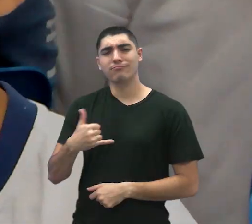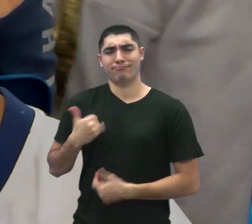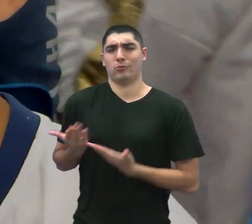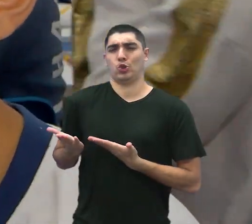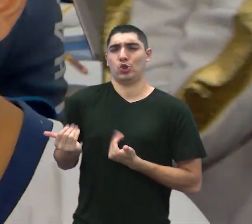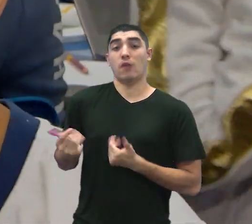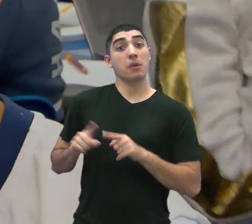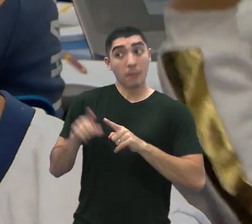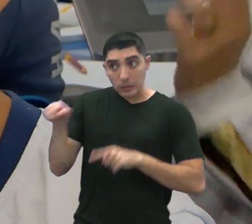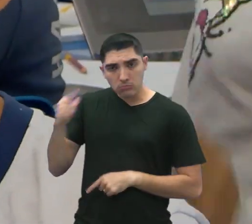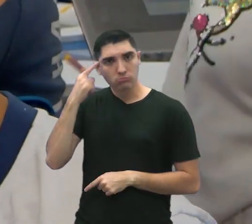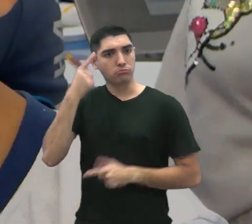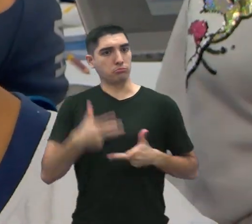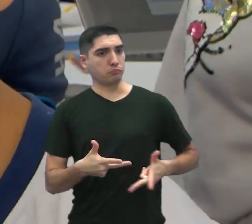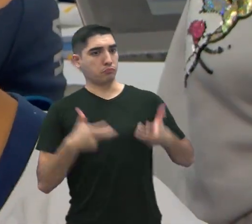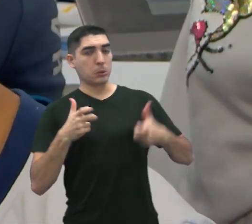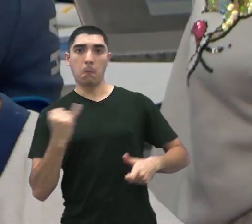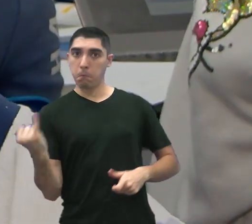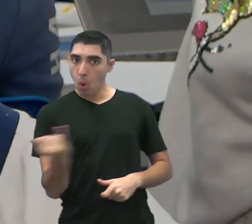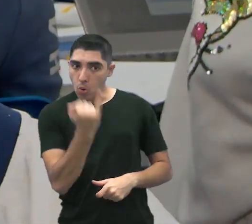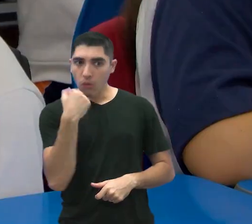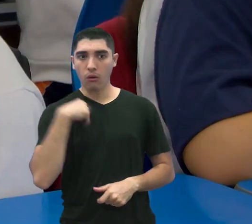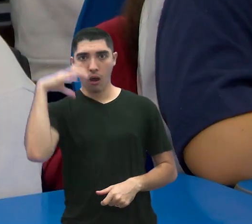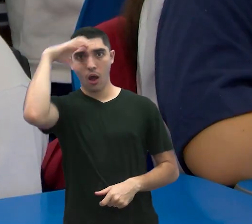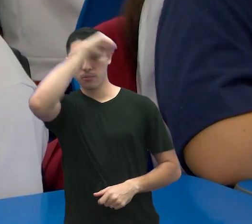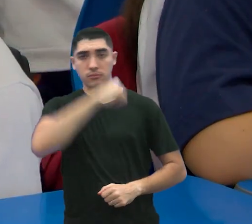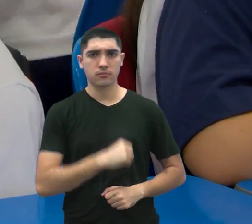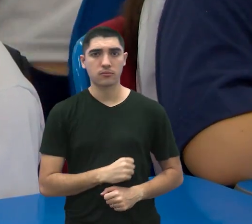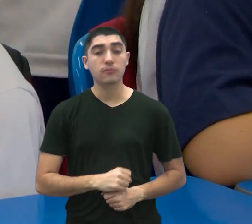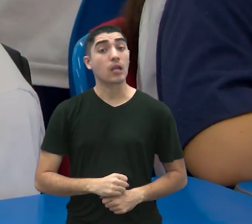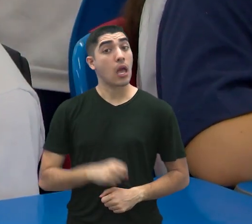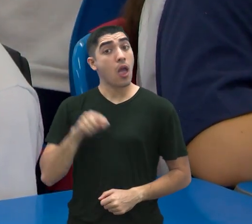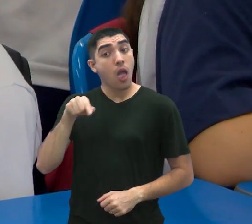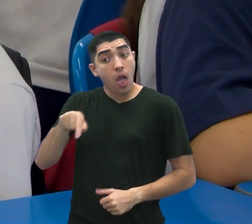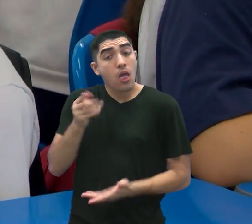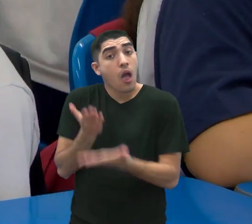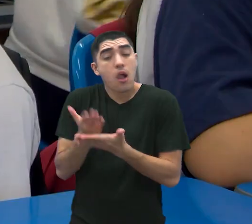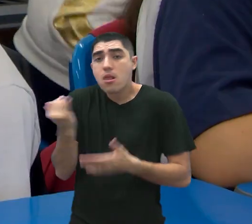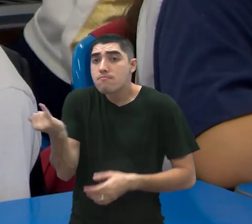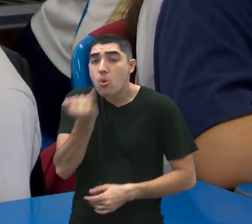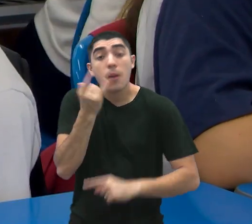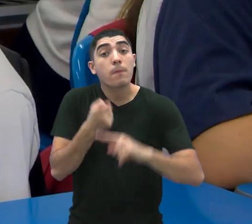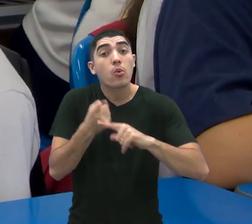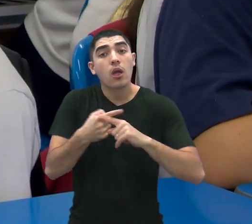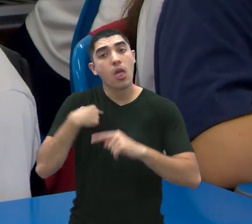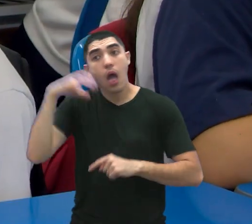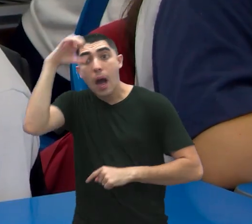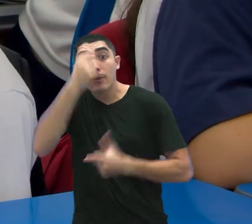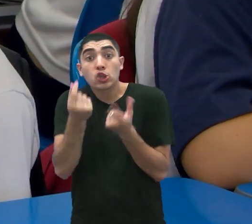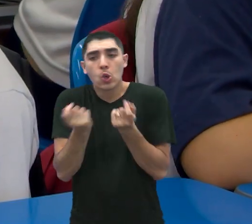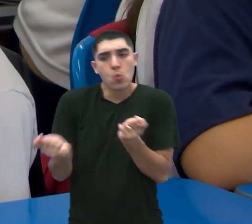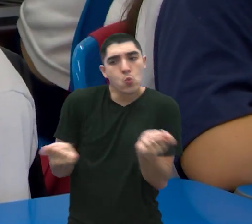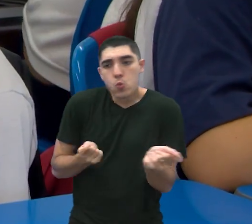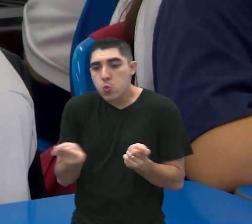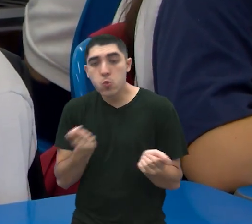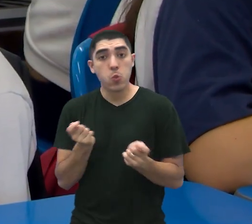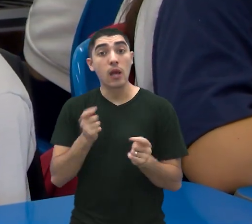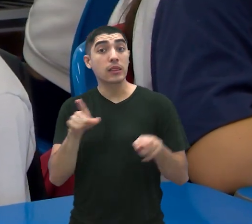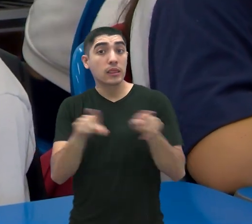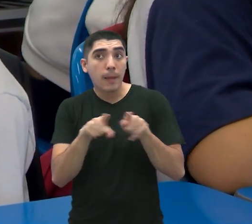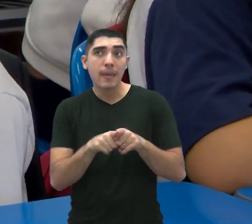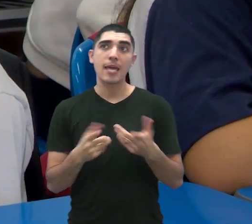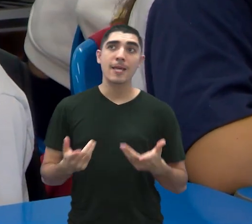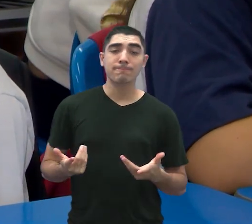já considera importante levar como aprendizado. É muito importante isso para a gente aprender a administrar nosso dinheiro e